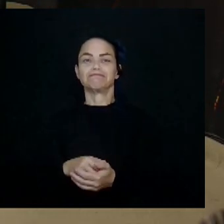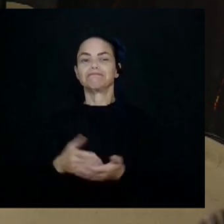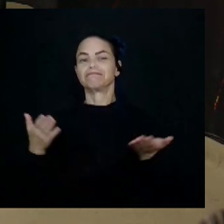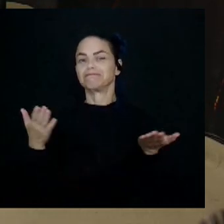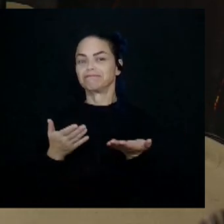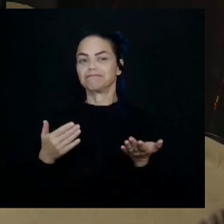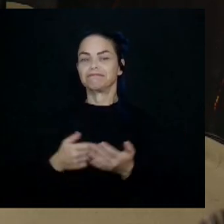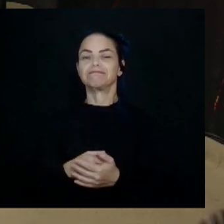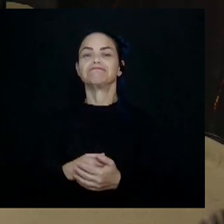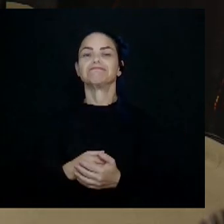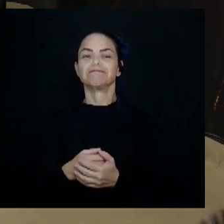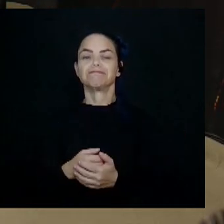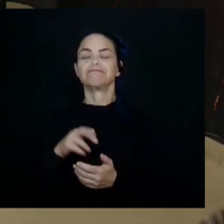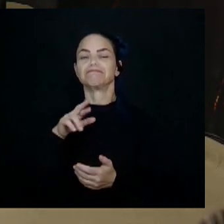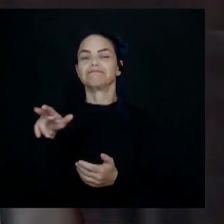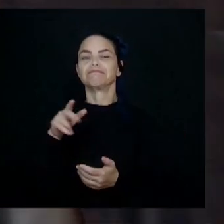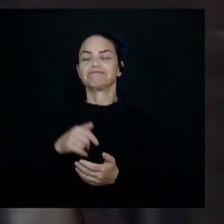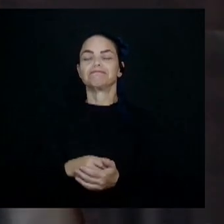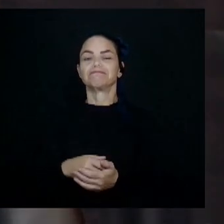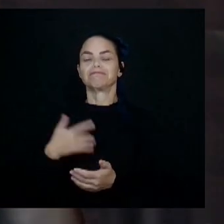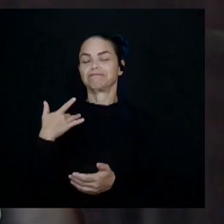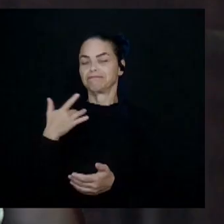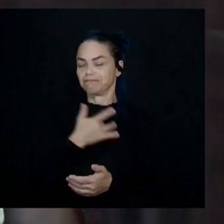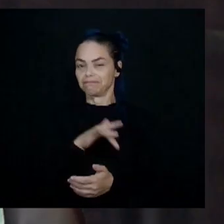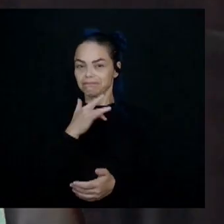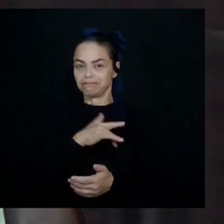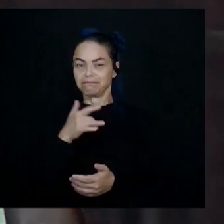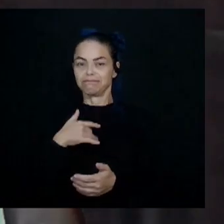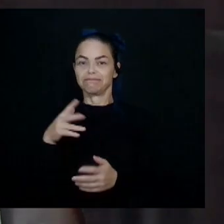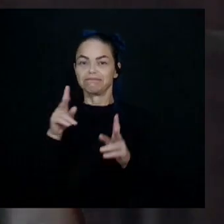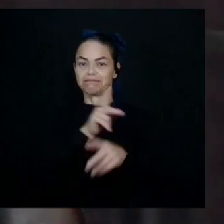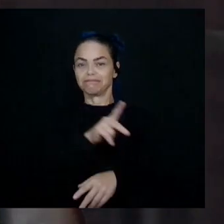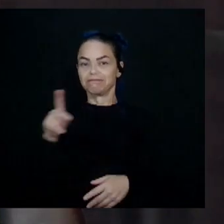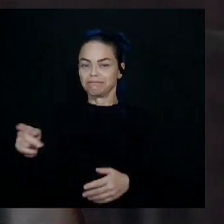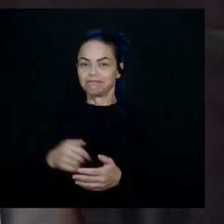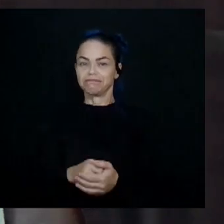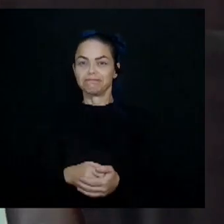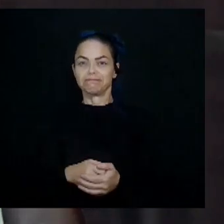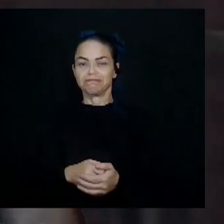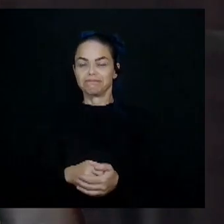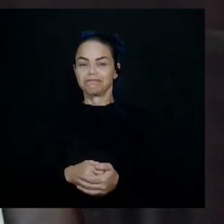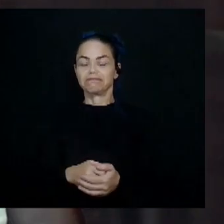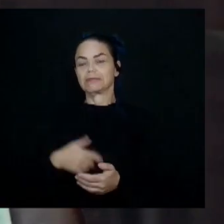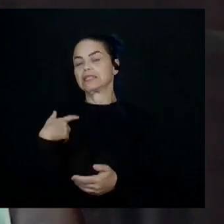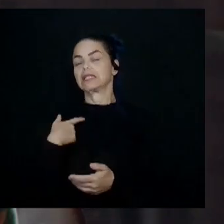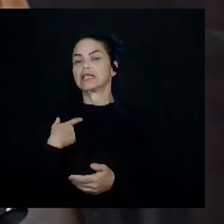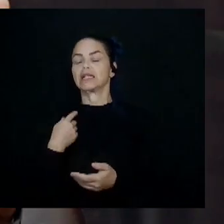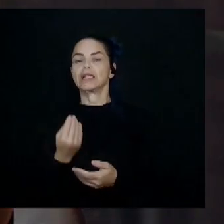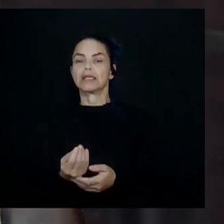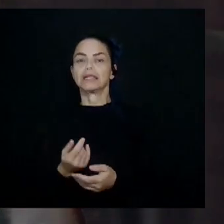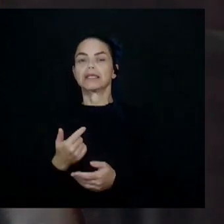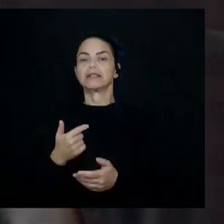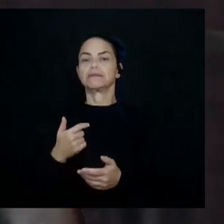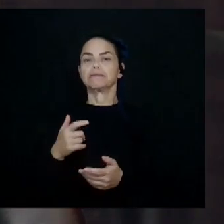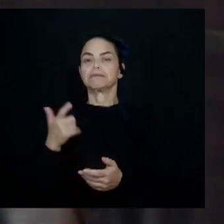diferente. Então, o coitado do professor, ele tem que fazer um malabarismo enorme para conseguir dar